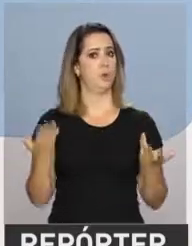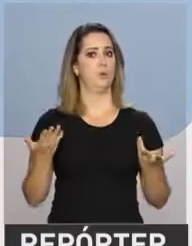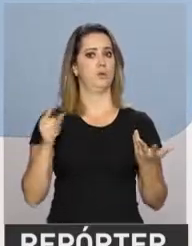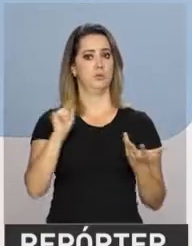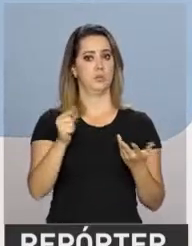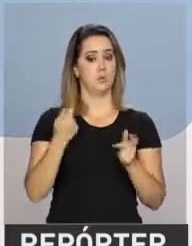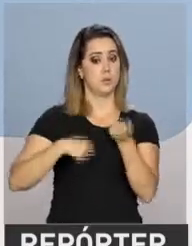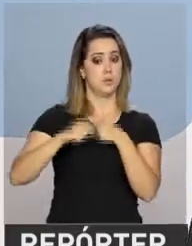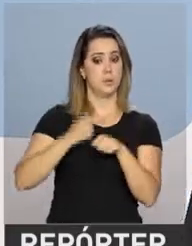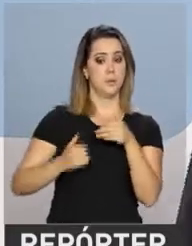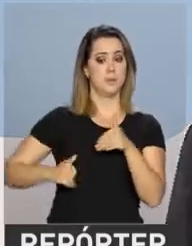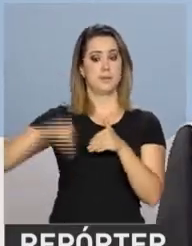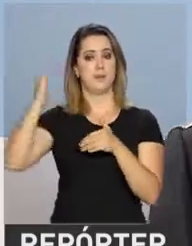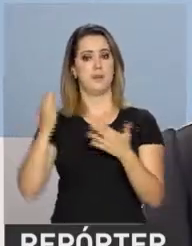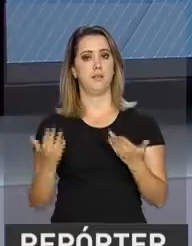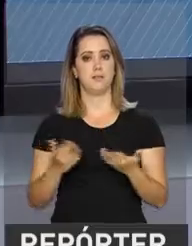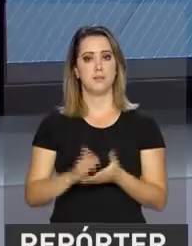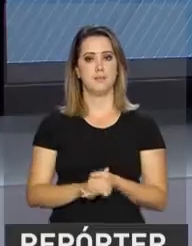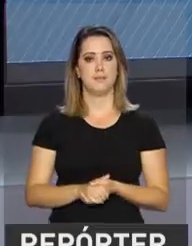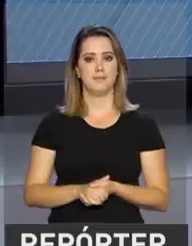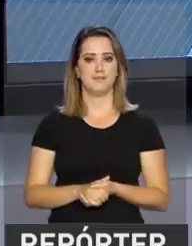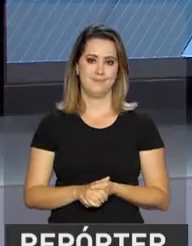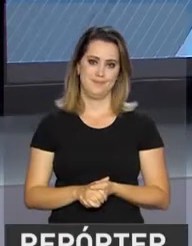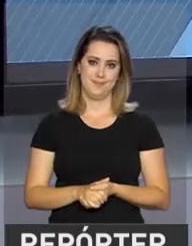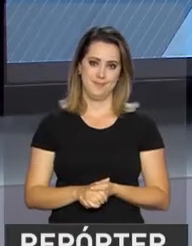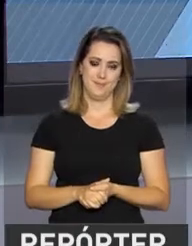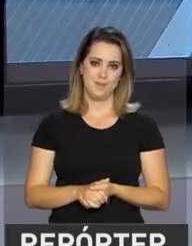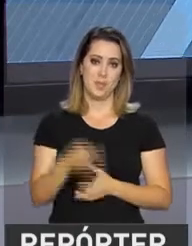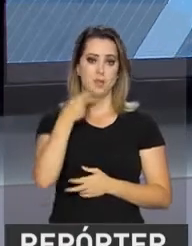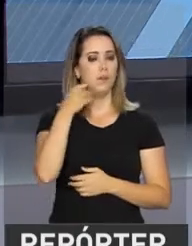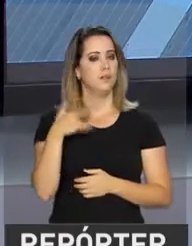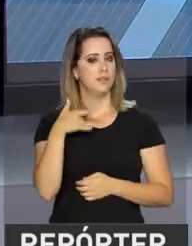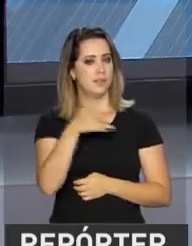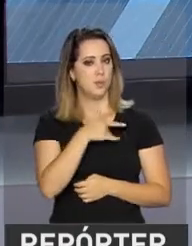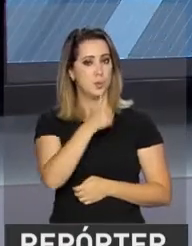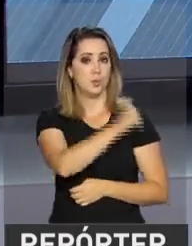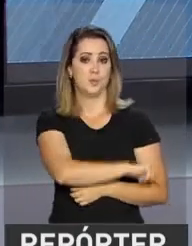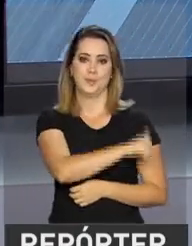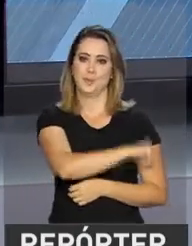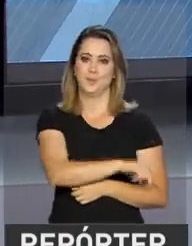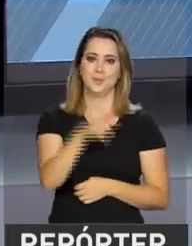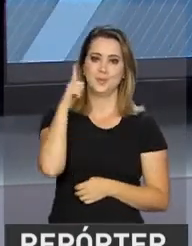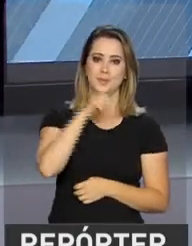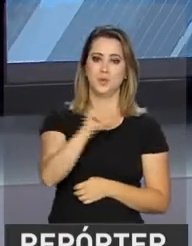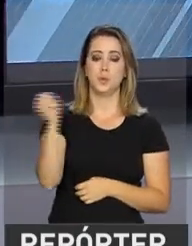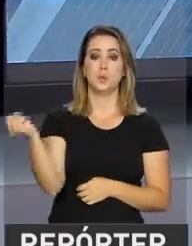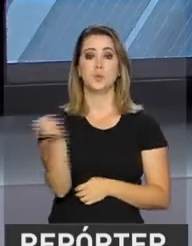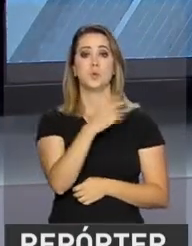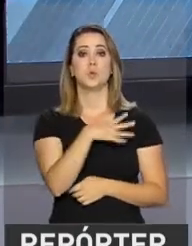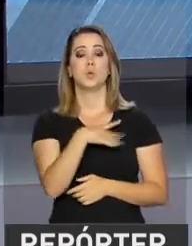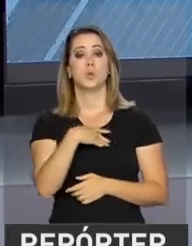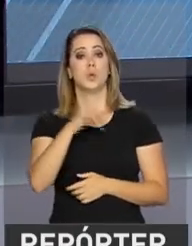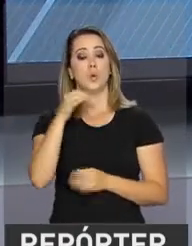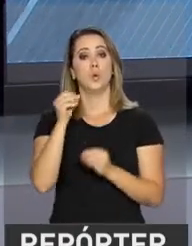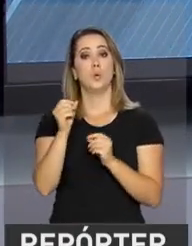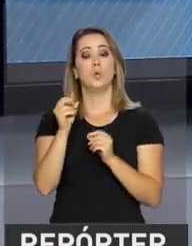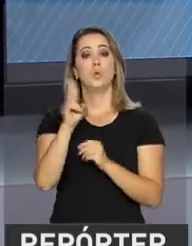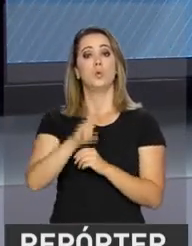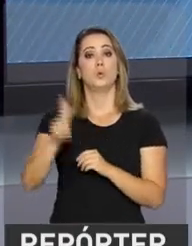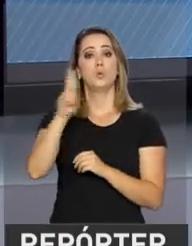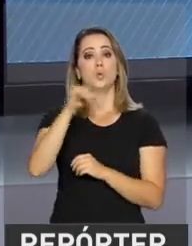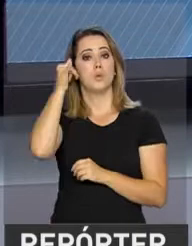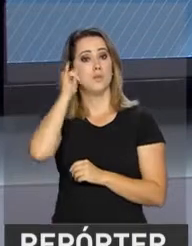nós economizaremos de gasto em saúde. Ainda sobre saúde, o Rio de Janeiro ganhou uma arma no combate